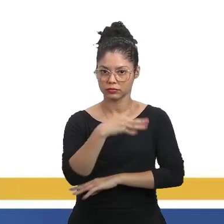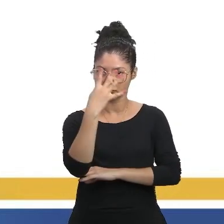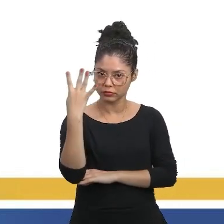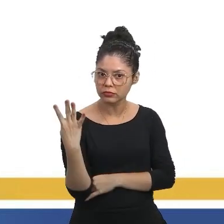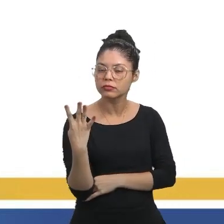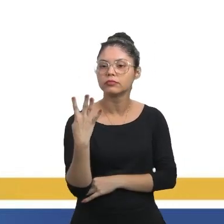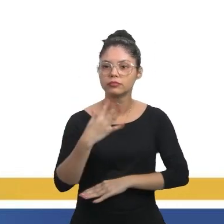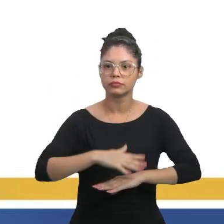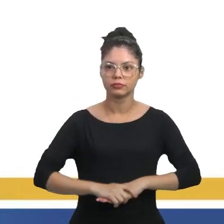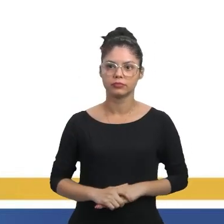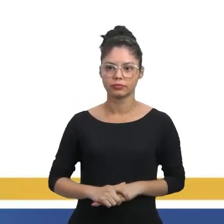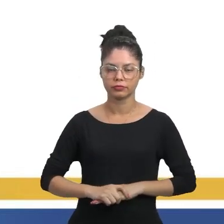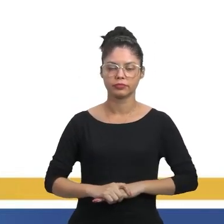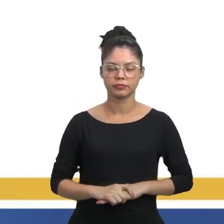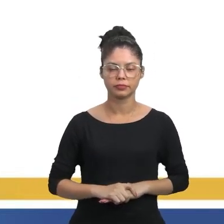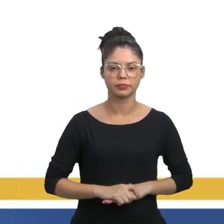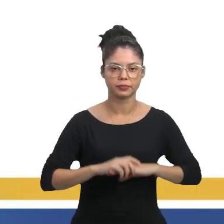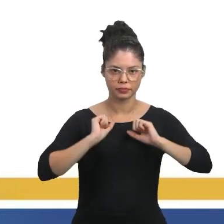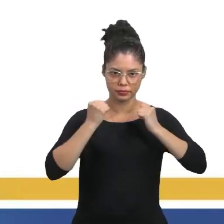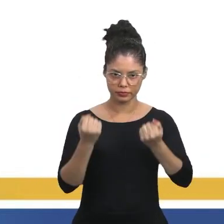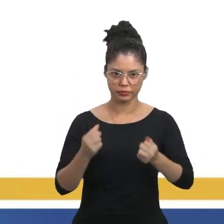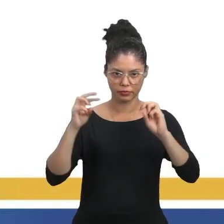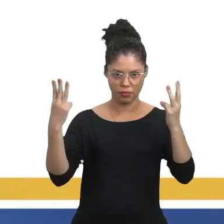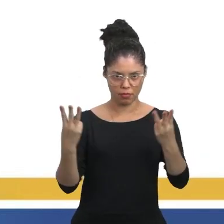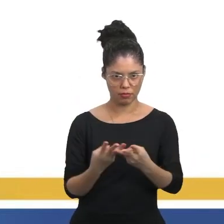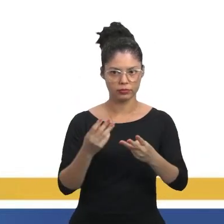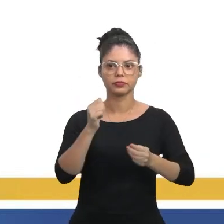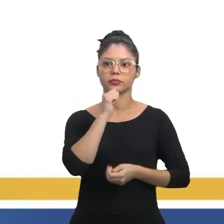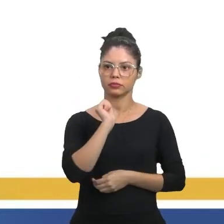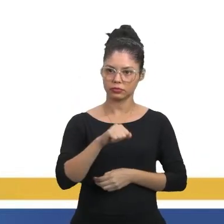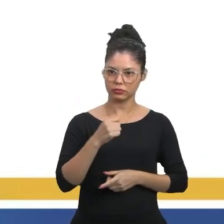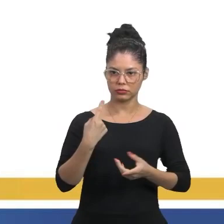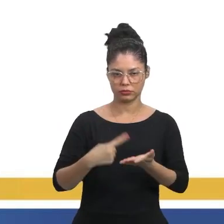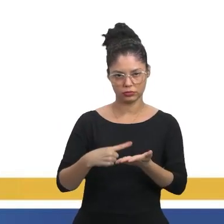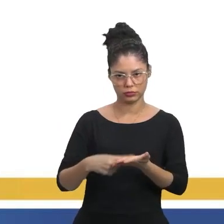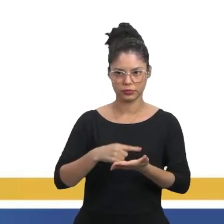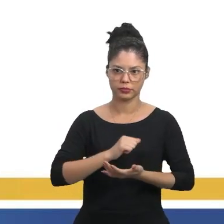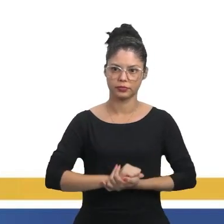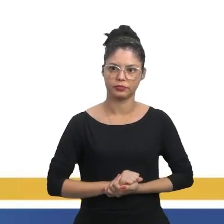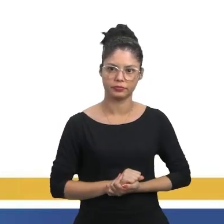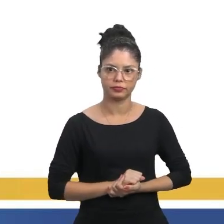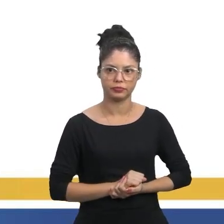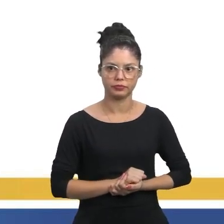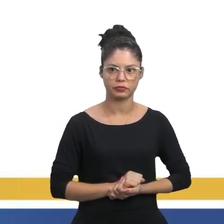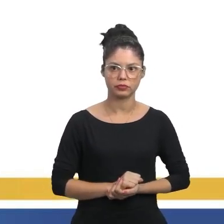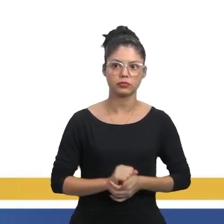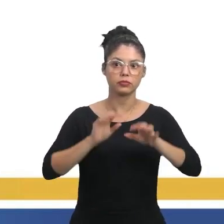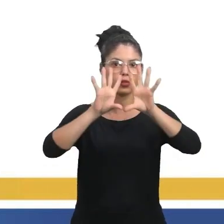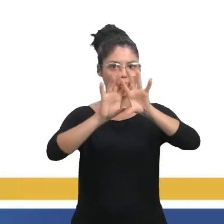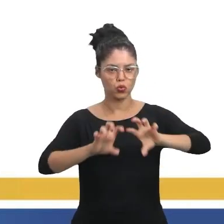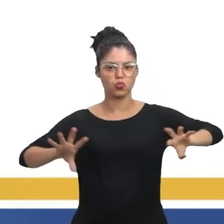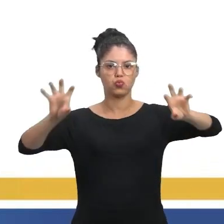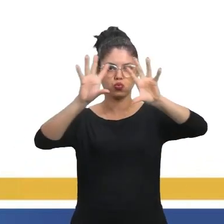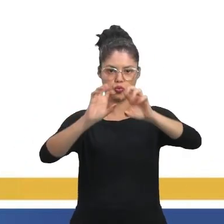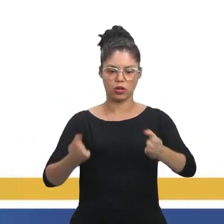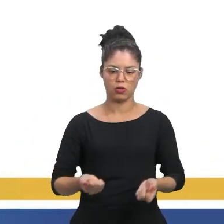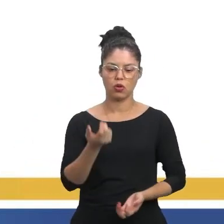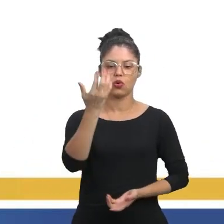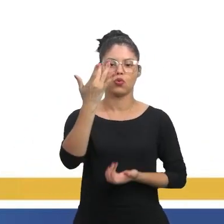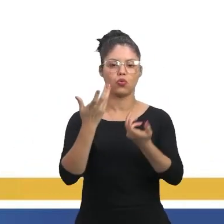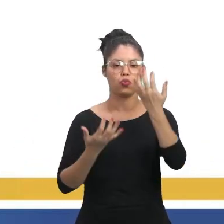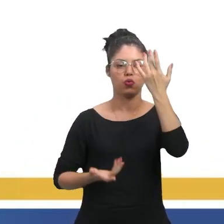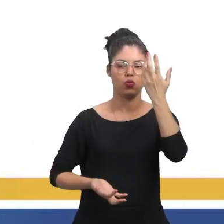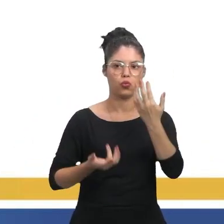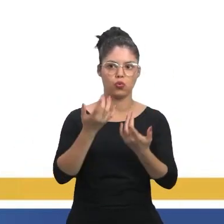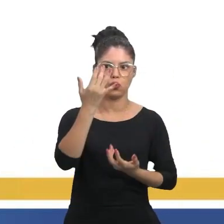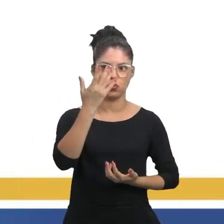quantificar ela em peso, em massa, então é considerado matéria. E os vapores que saem de uma lareira? Da